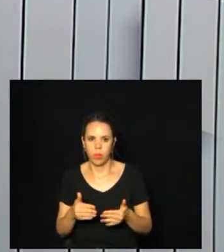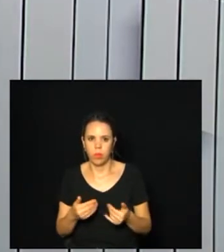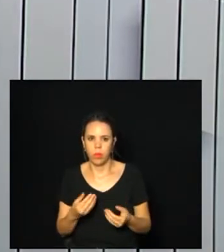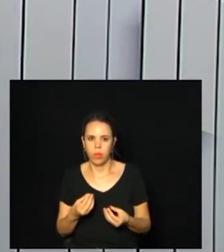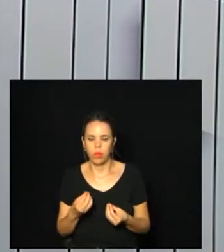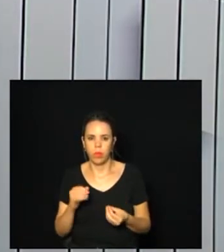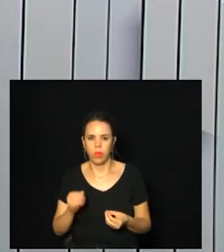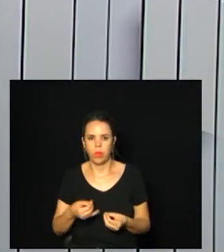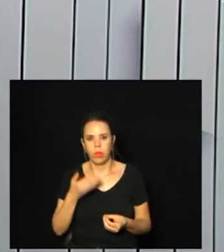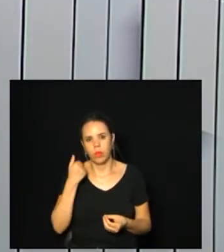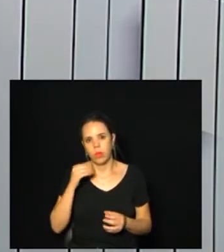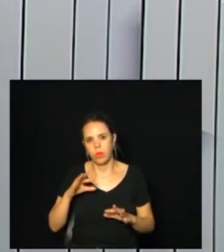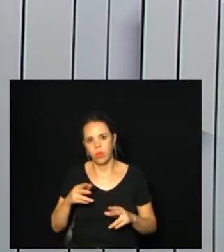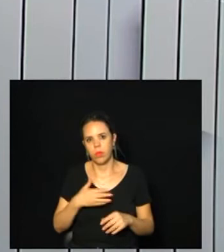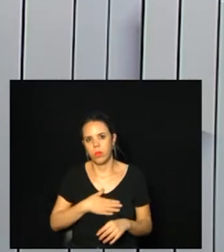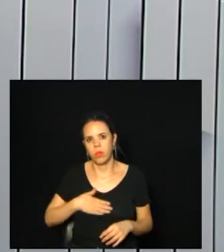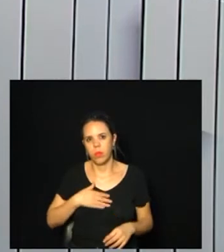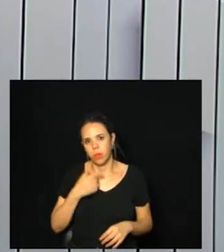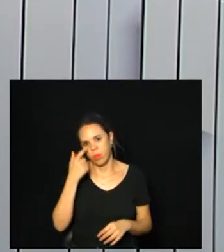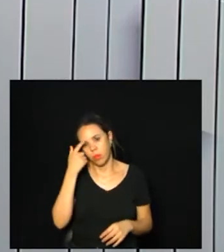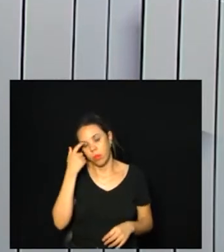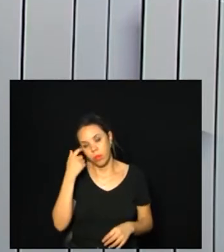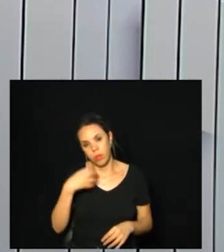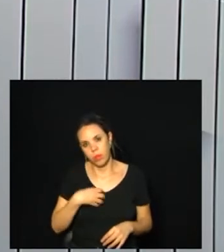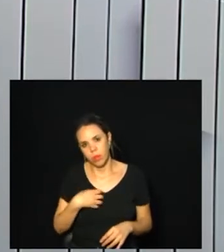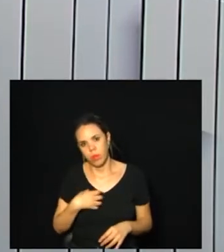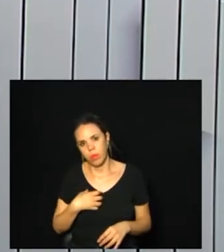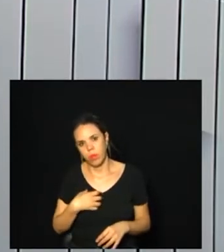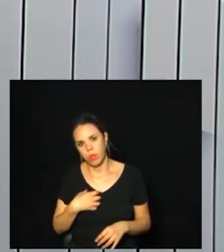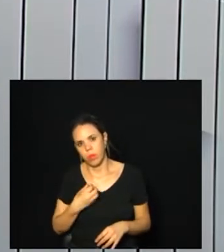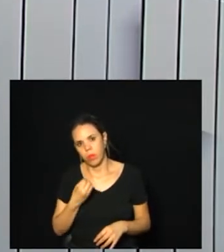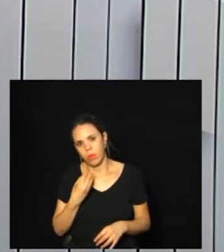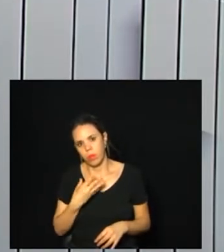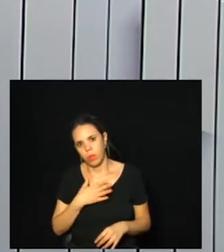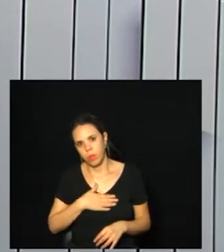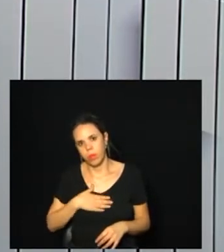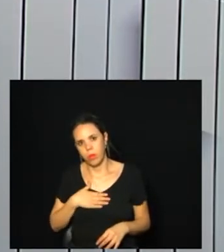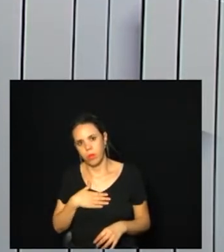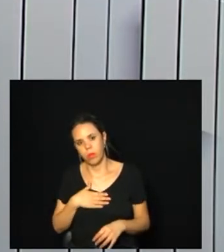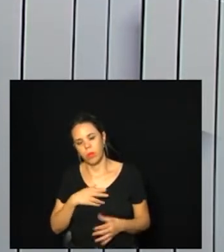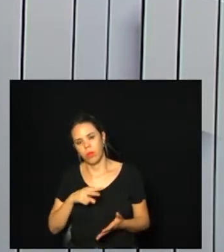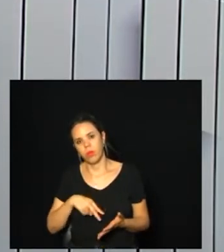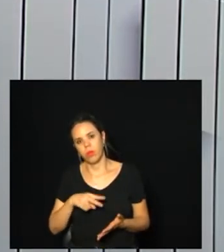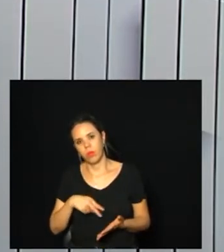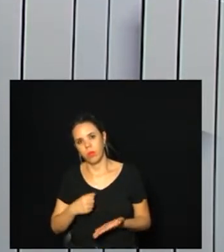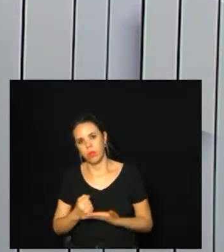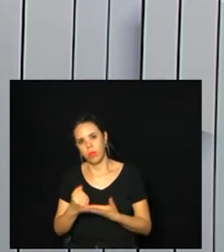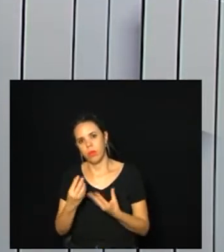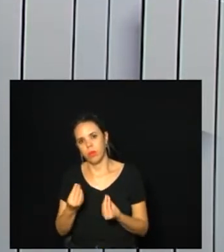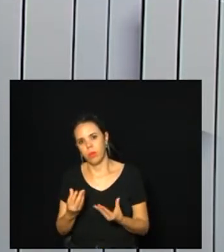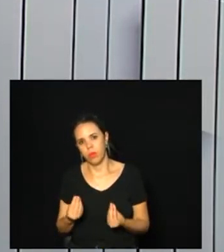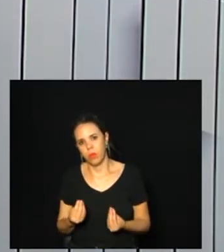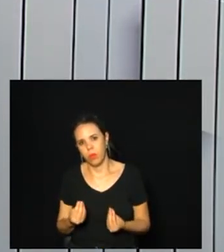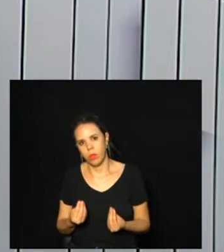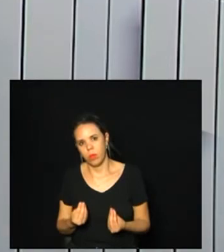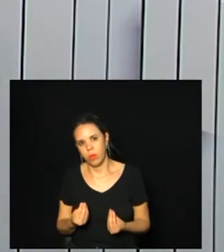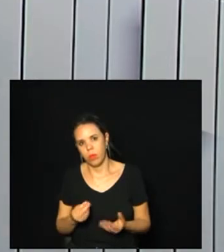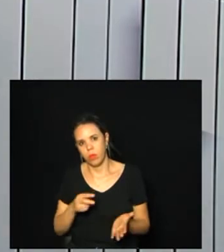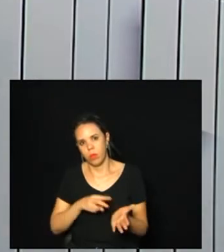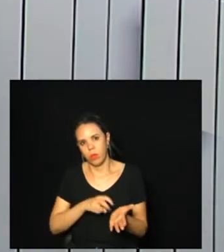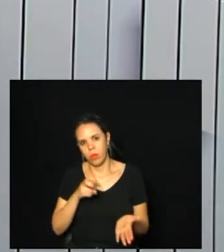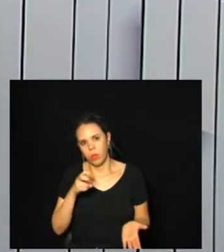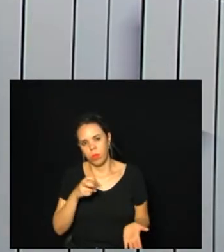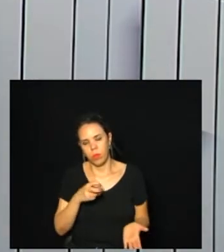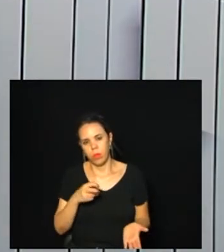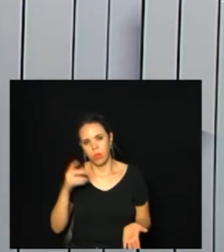saborear. Tem de todos os gostos, todos os gêneros e é bom demais. A leitura ajuda e muito no nosso vocabulário,